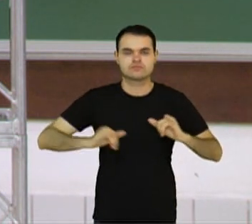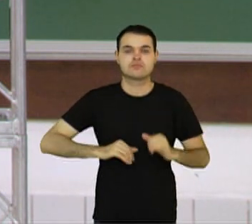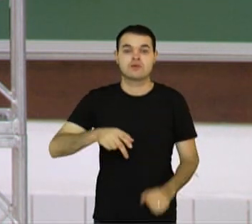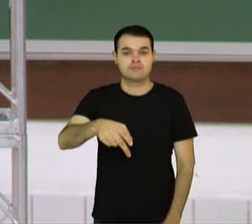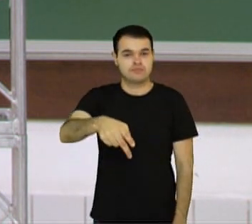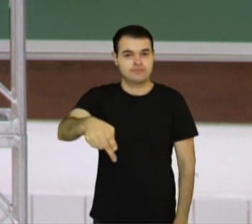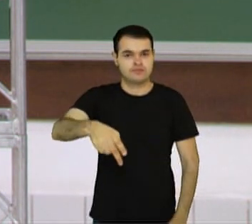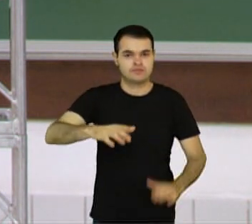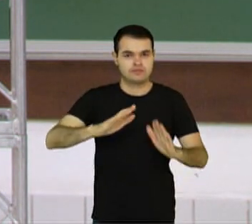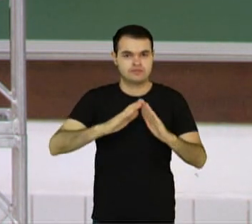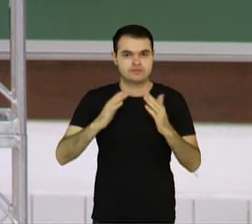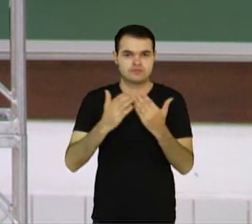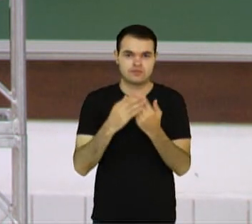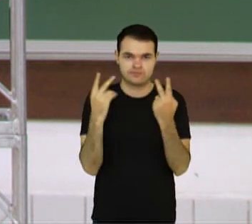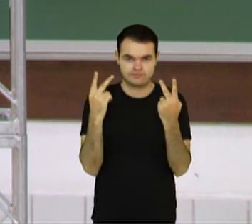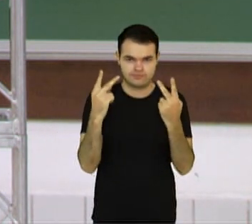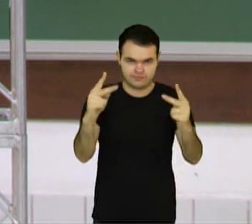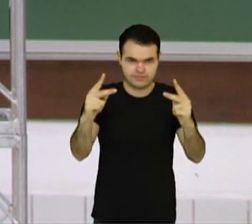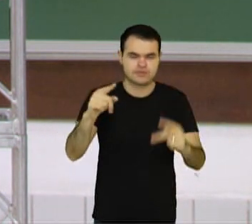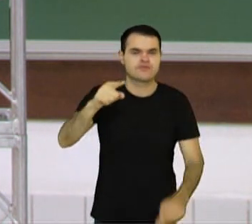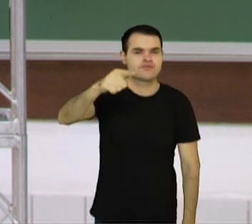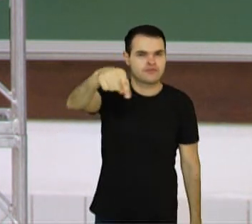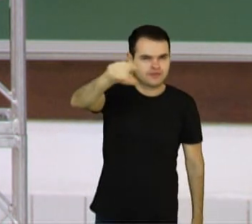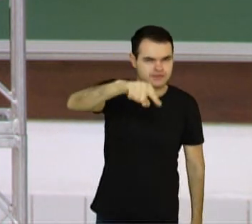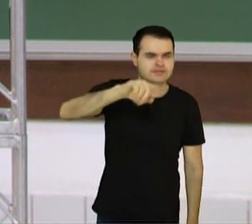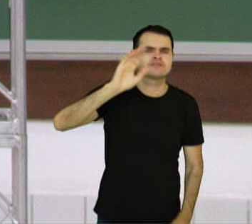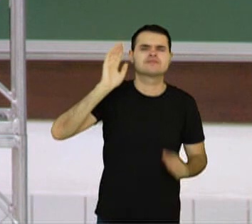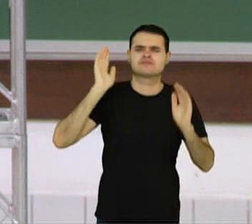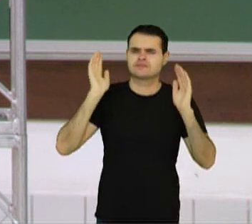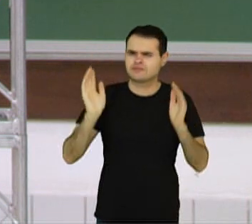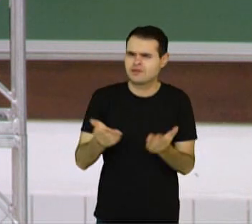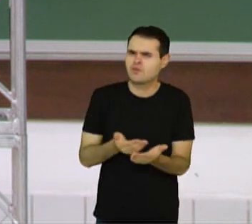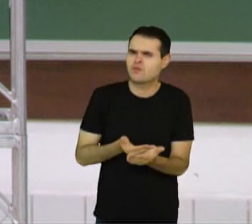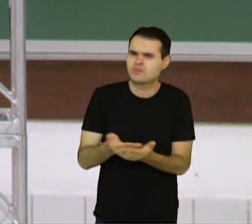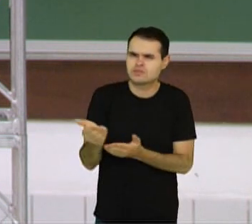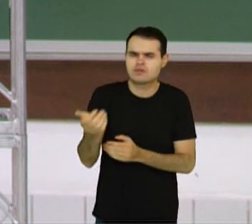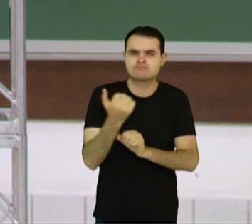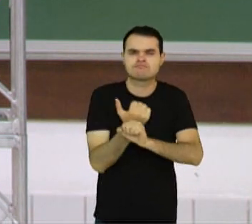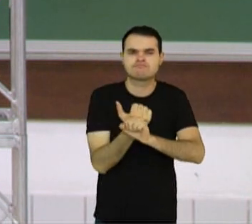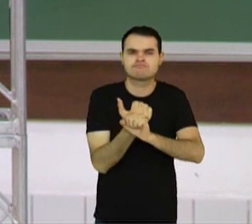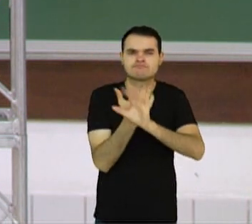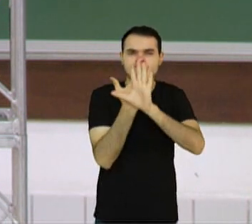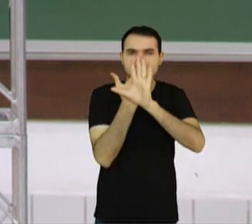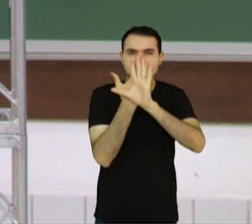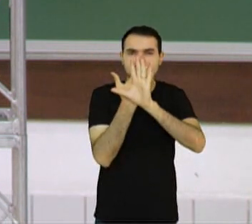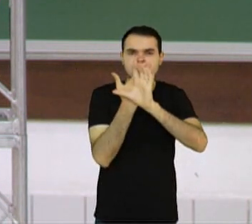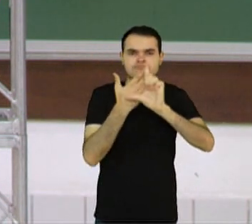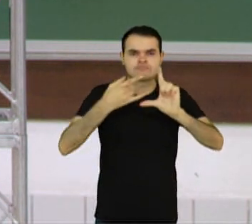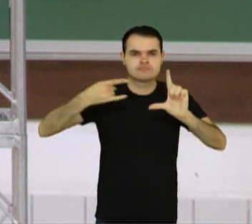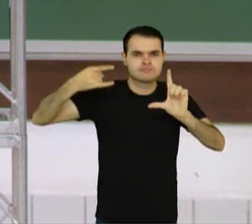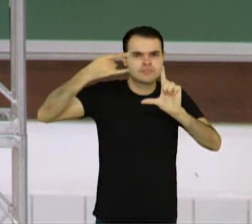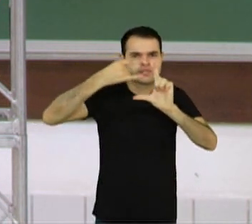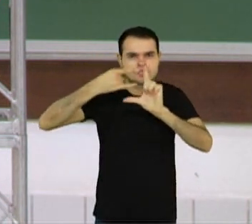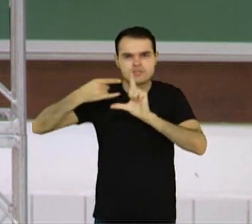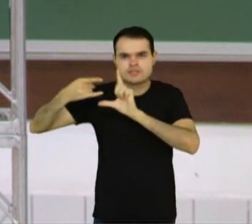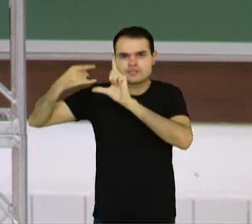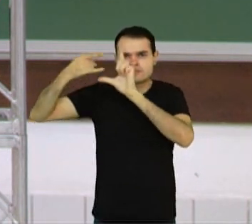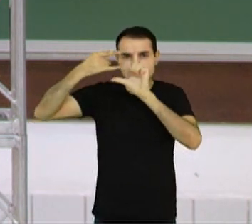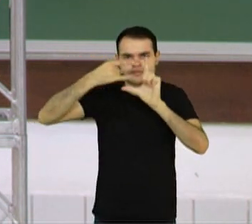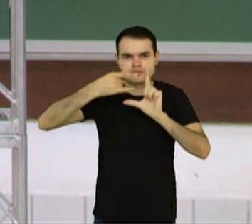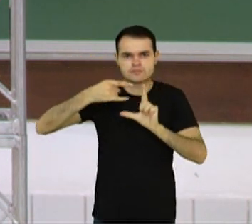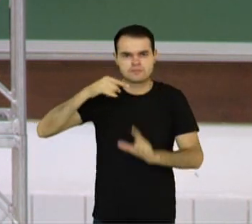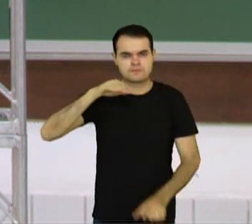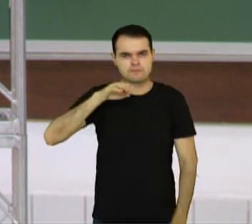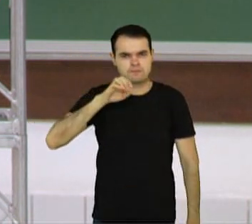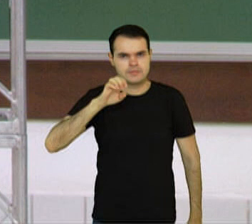sua escola já começaram a fazer as aulas via Meet, tá? Então é importante que você participe, é importante